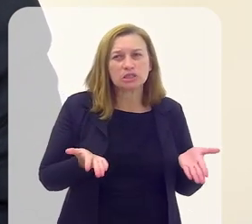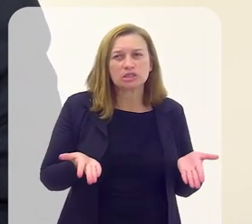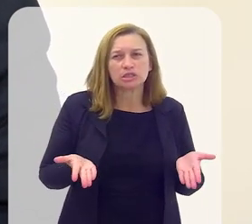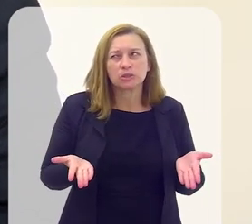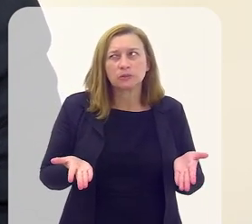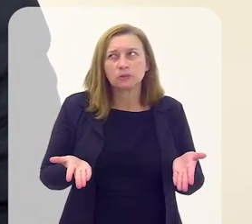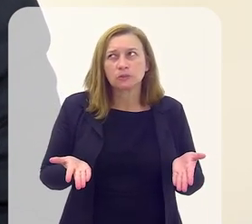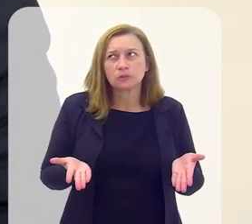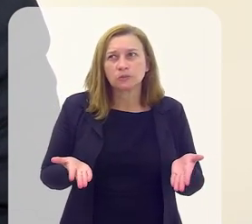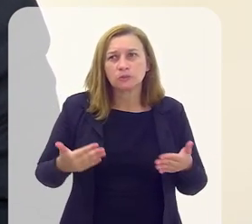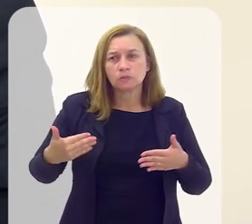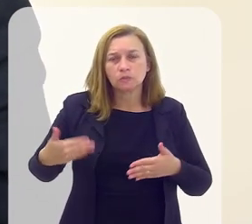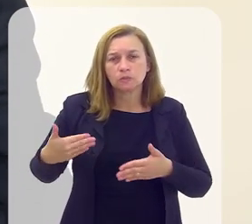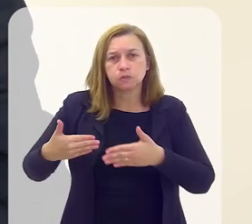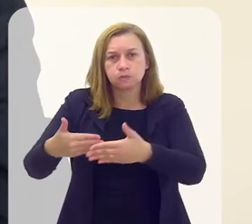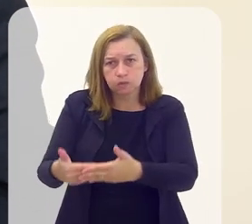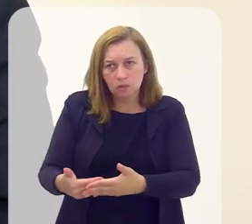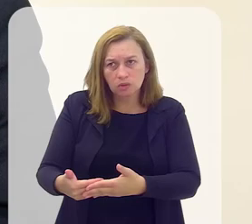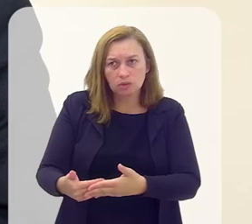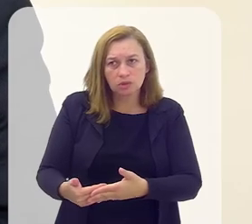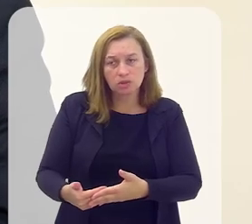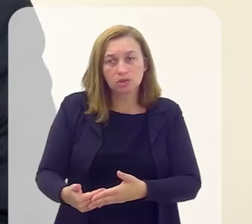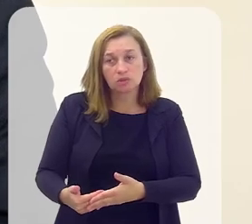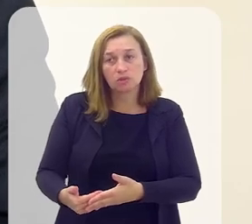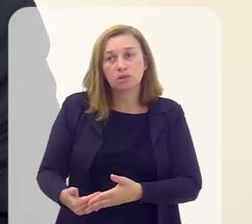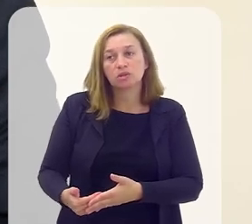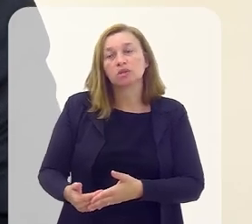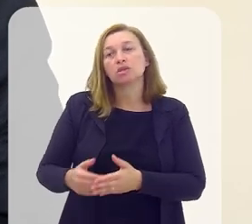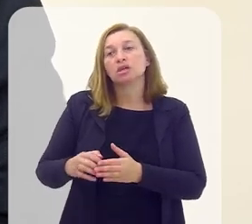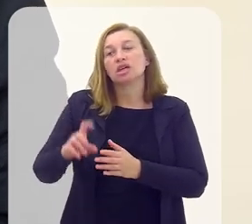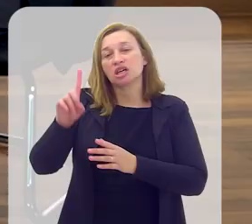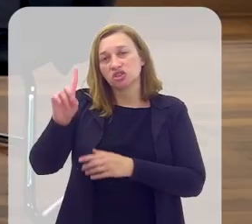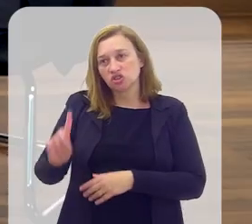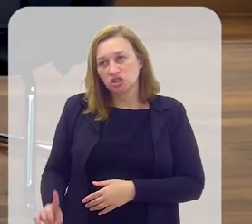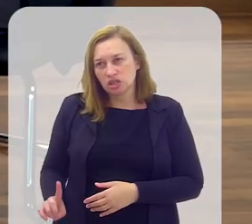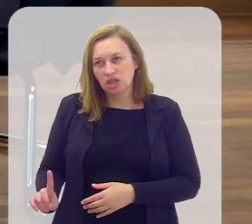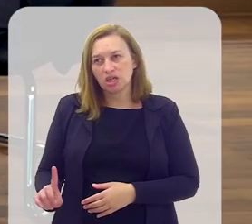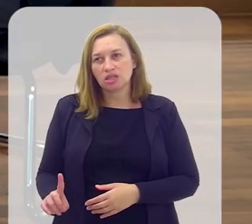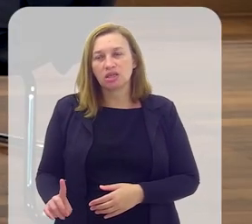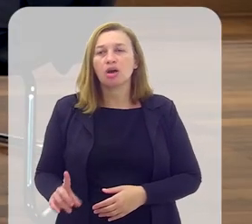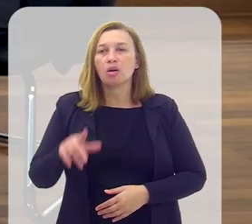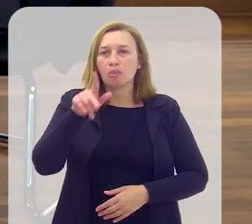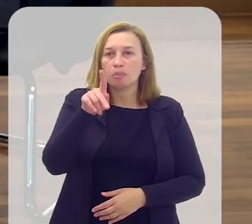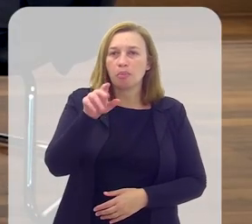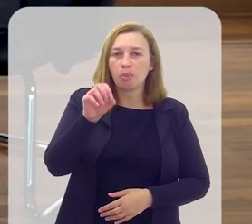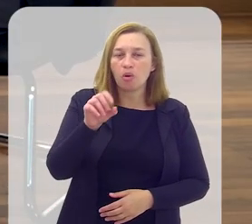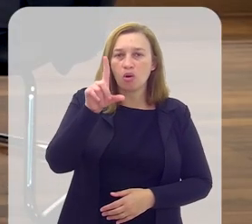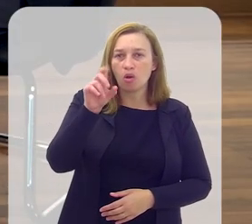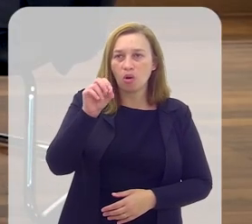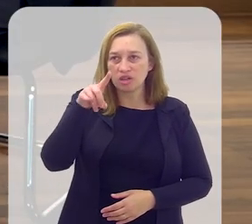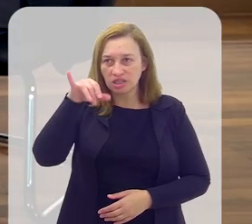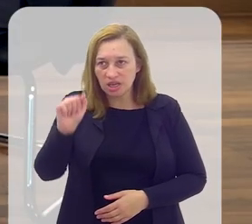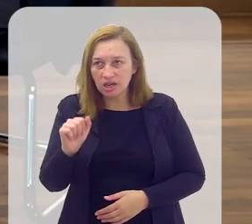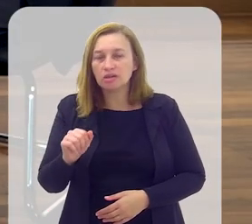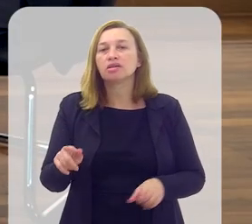hoje, um avanço da extrema-direita, na Polônia, na Hungria,